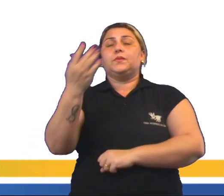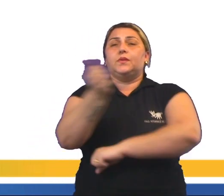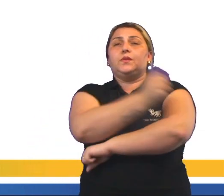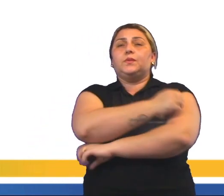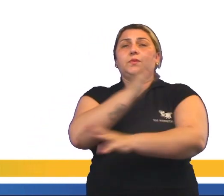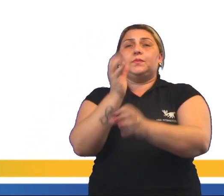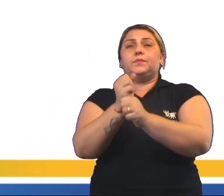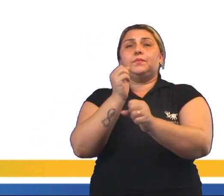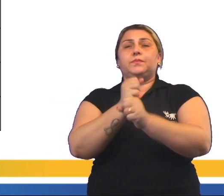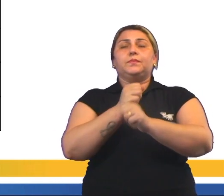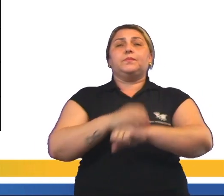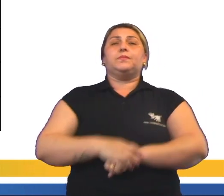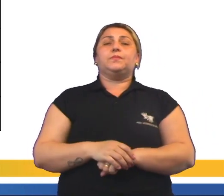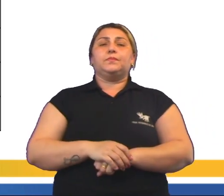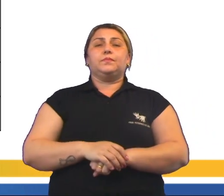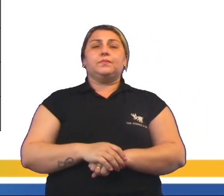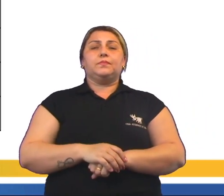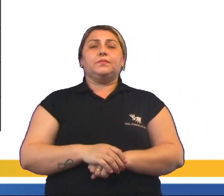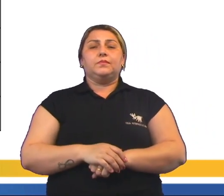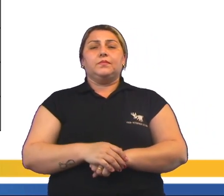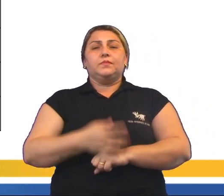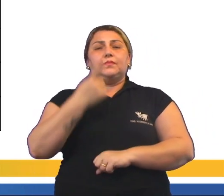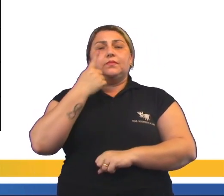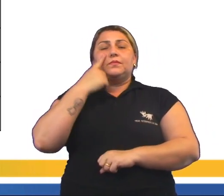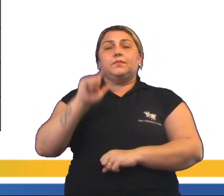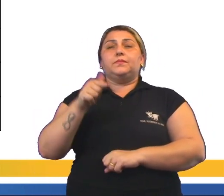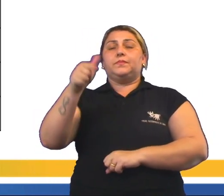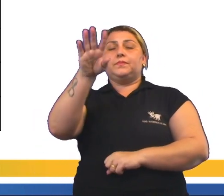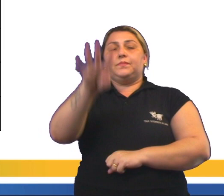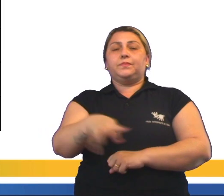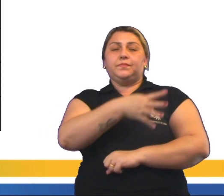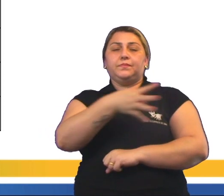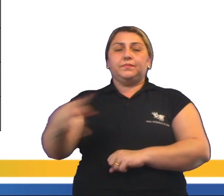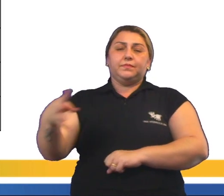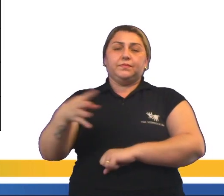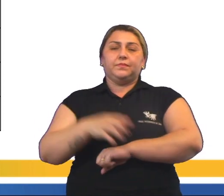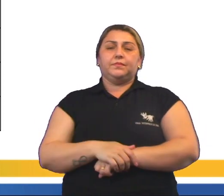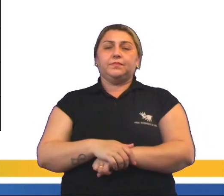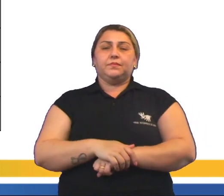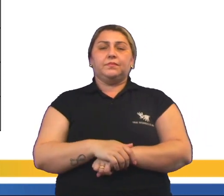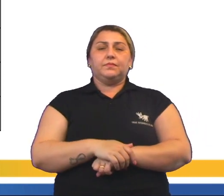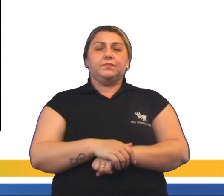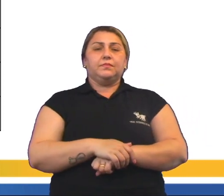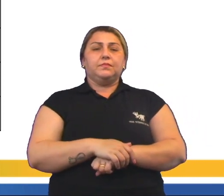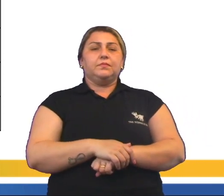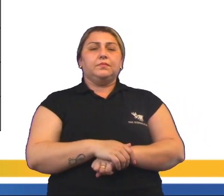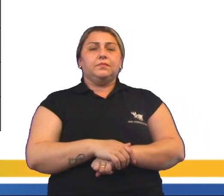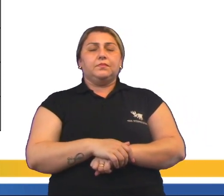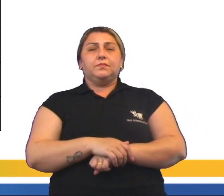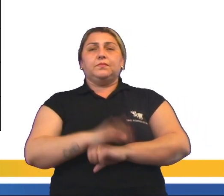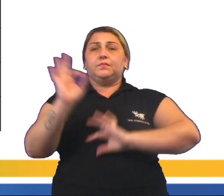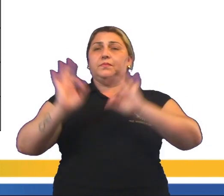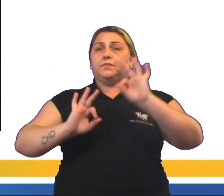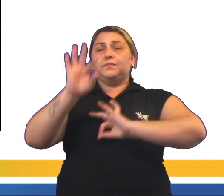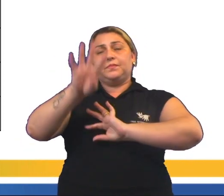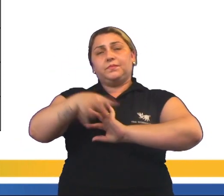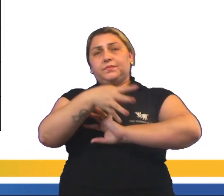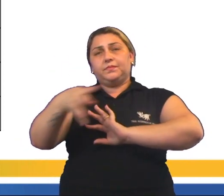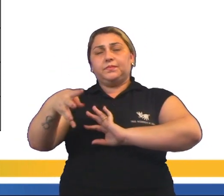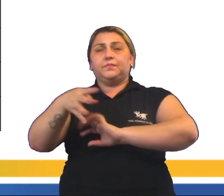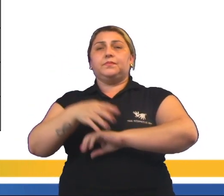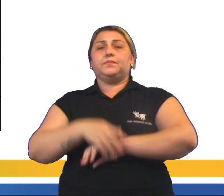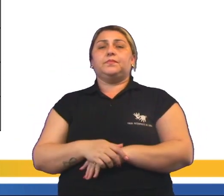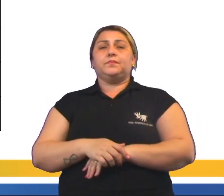aluno total. Então, vejamos aqui uma outra tabela. Então, vamos construir essa tabela aqui,